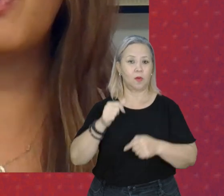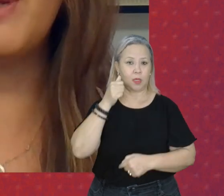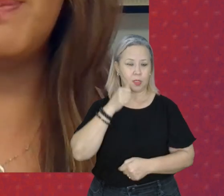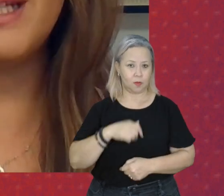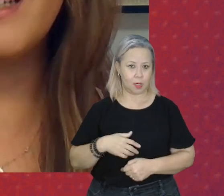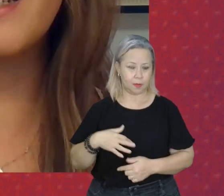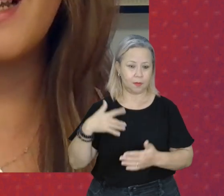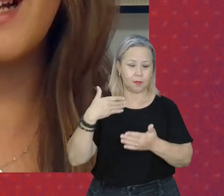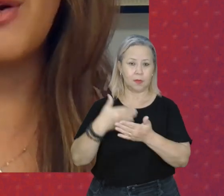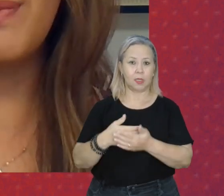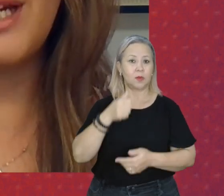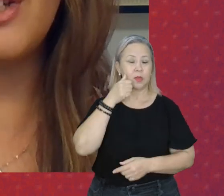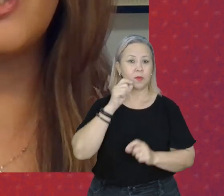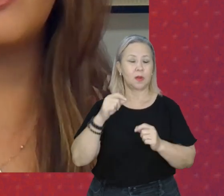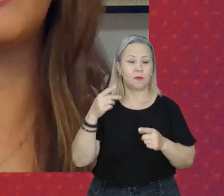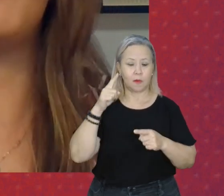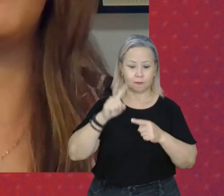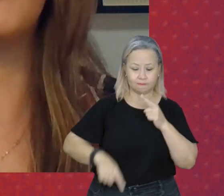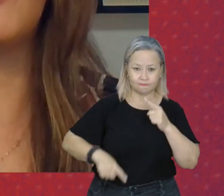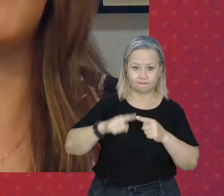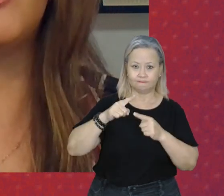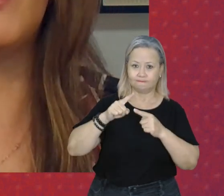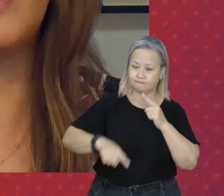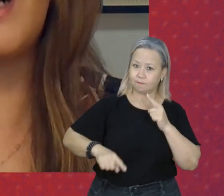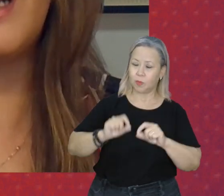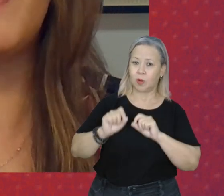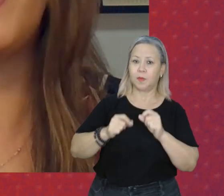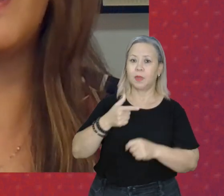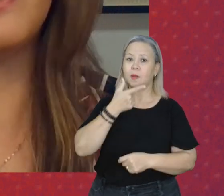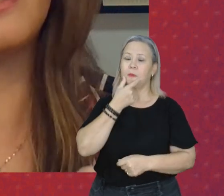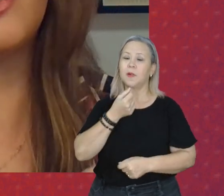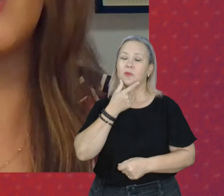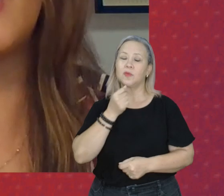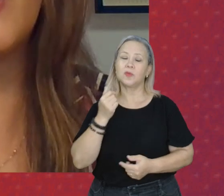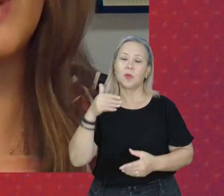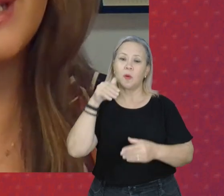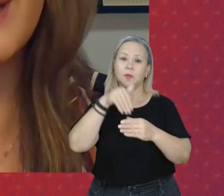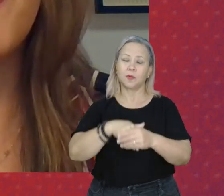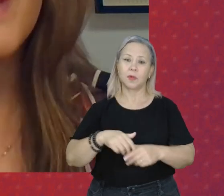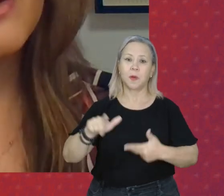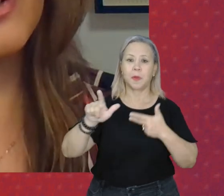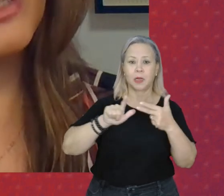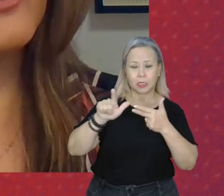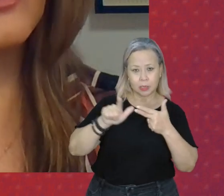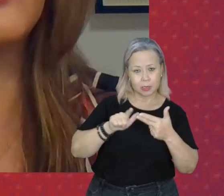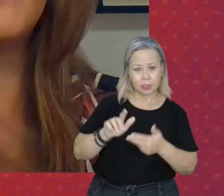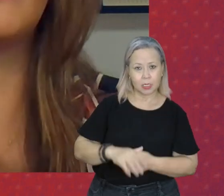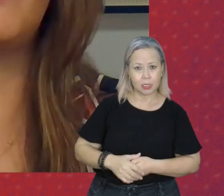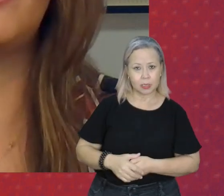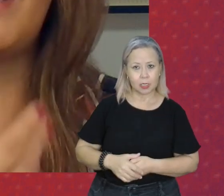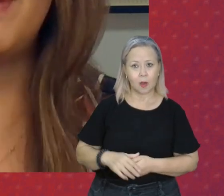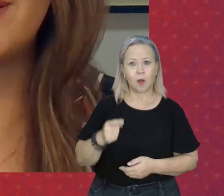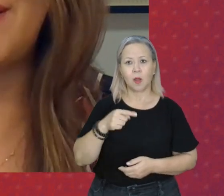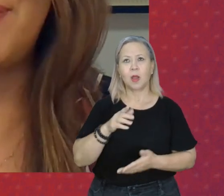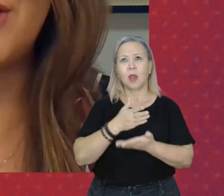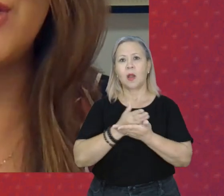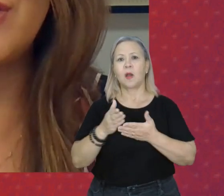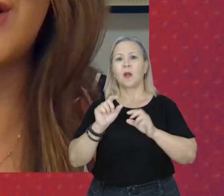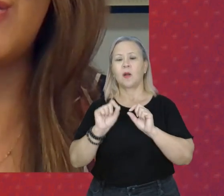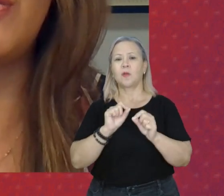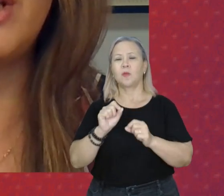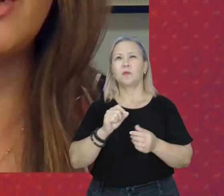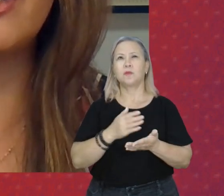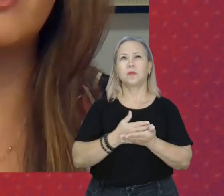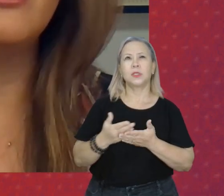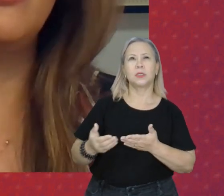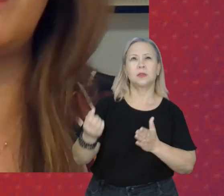foram proibidas legalmente, né, pelos homens de votarem, pelas legislações que somente começaram a mudar a partir